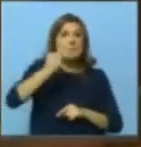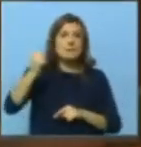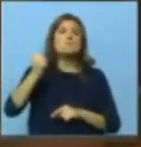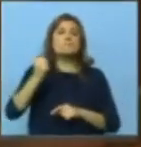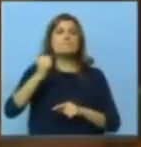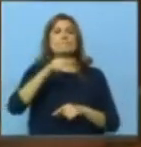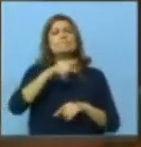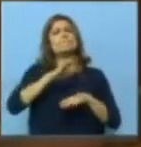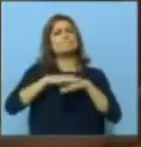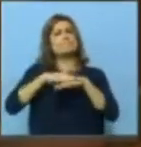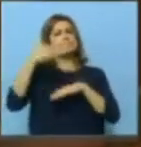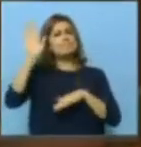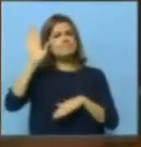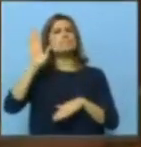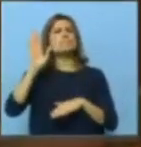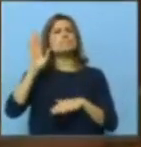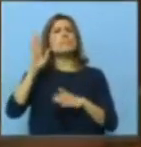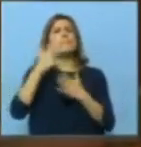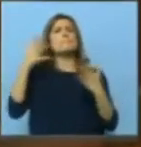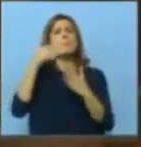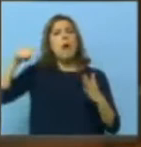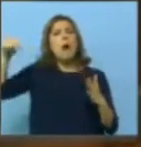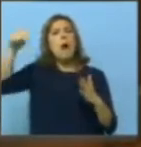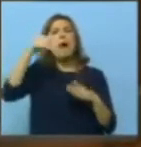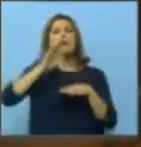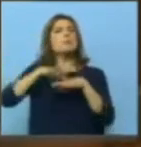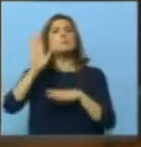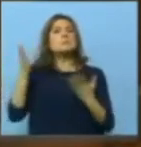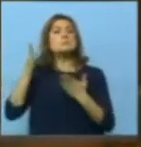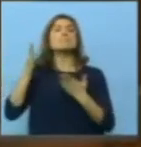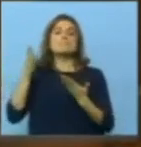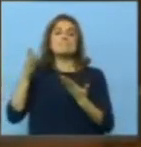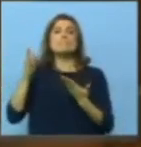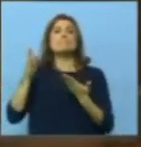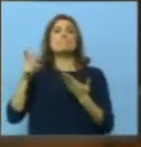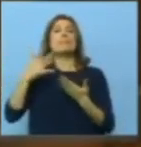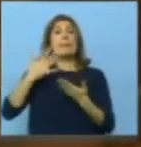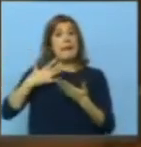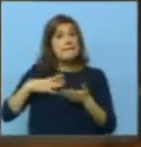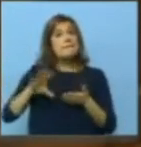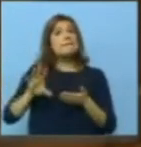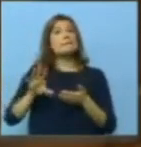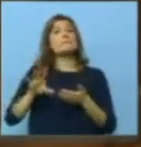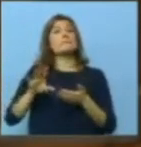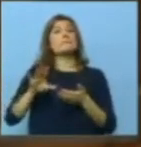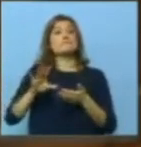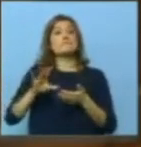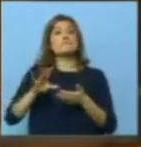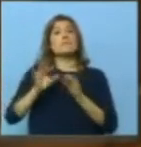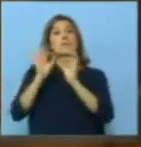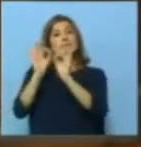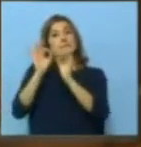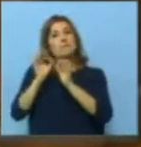embora, sobretudo aqueles, não só que queriam professar o